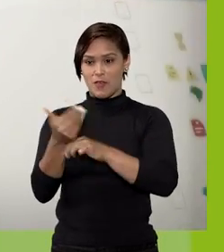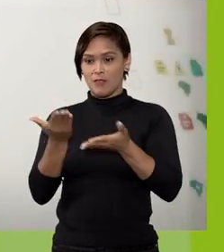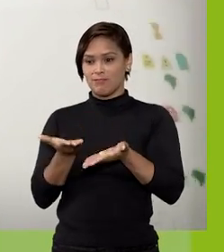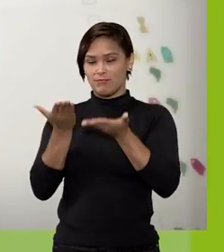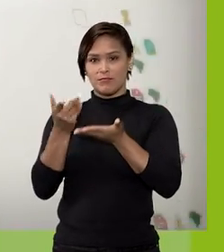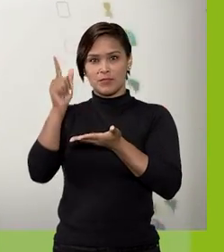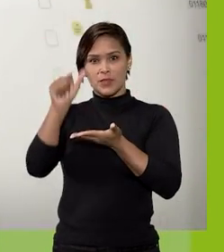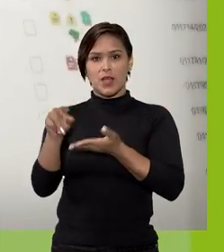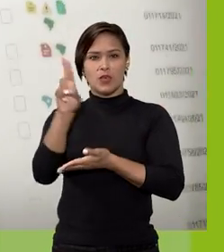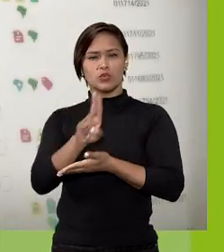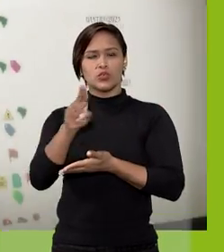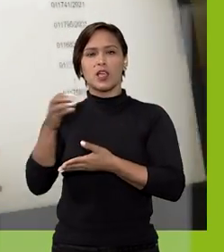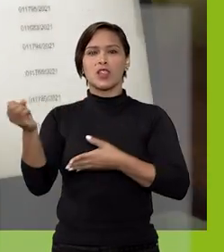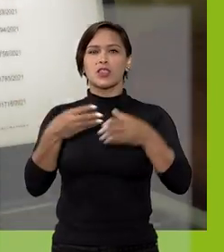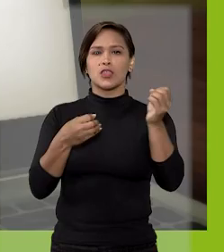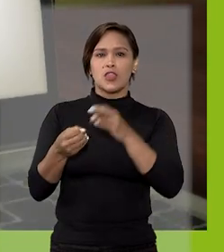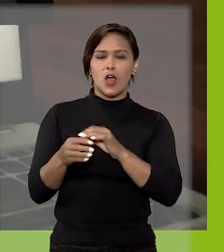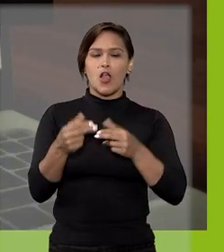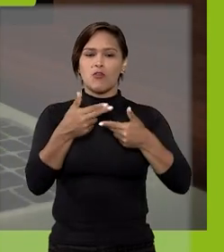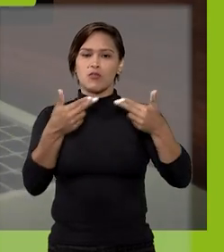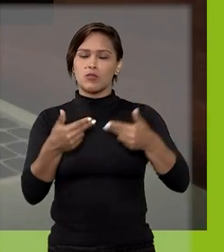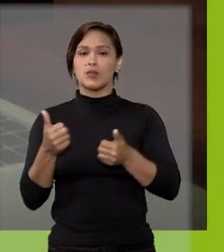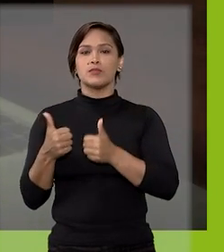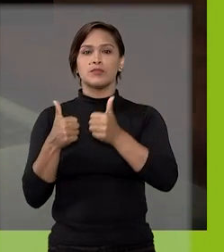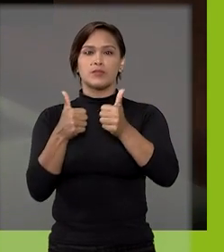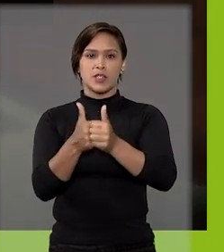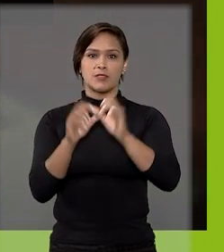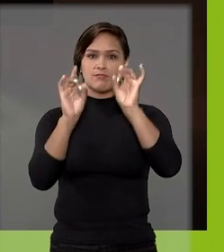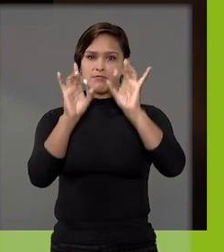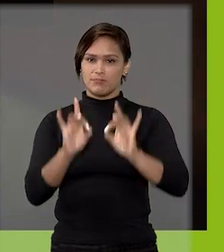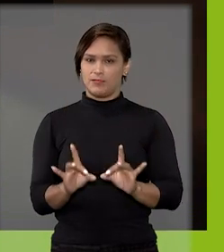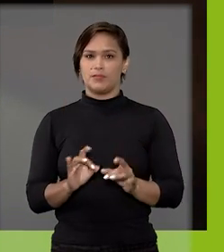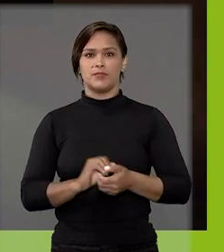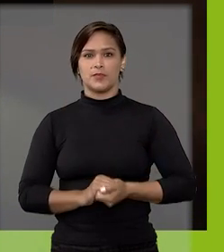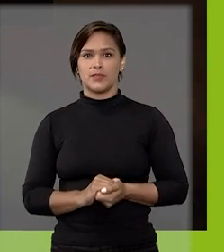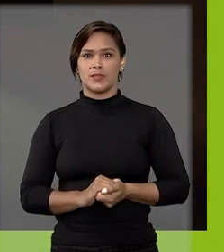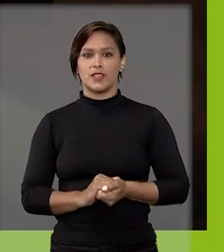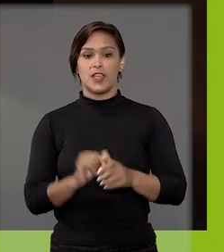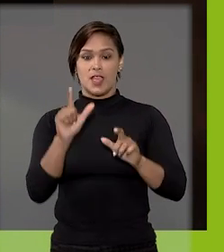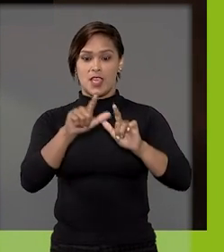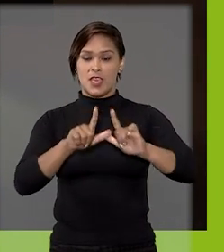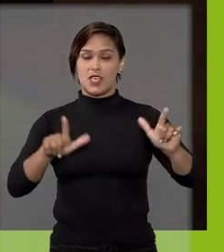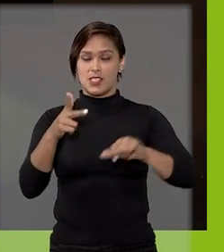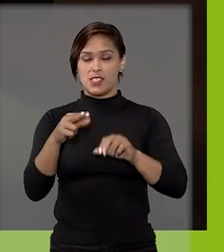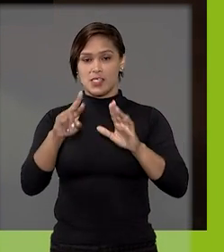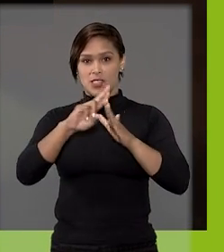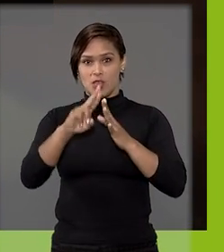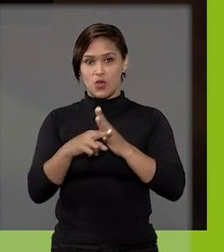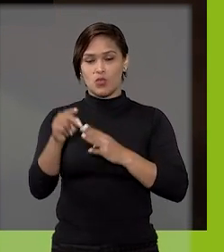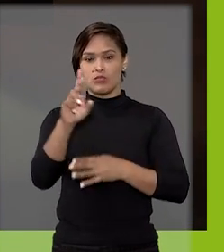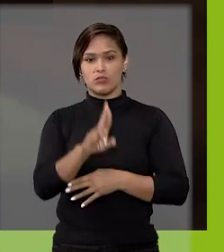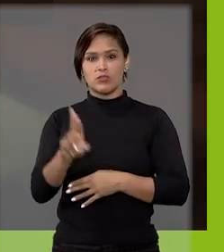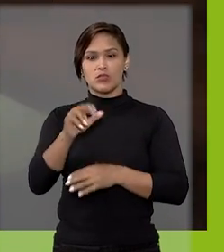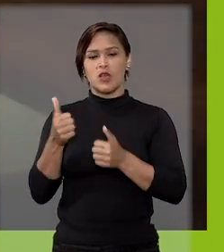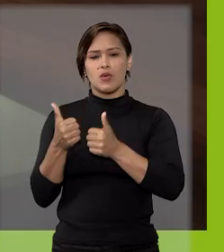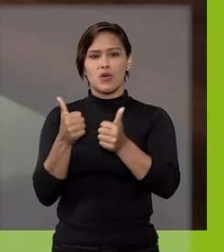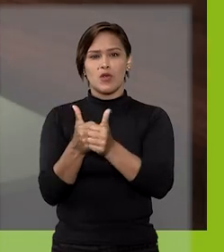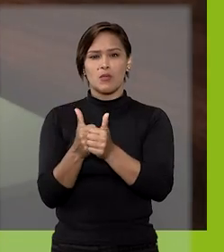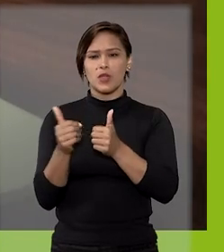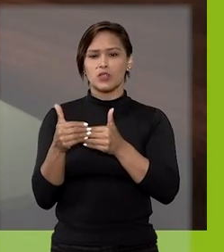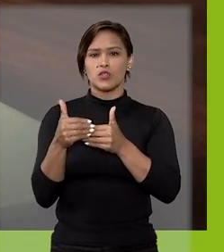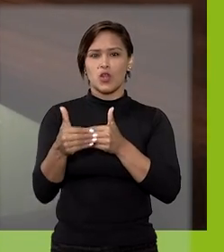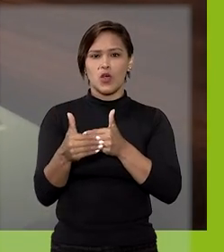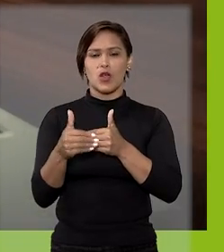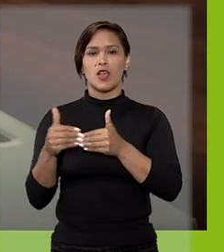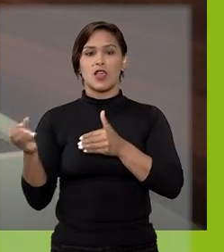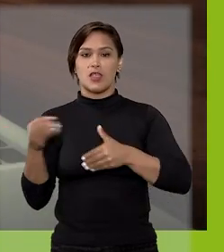você vai aprender a usar as novas funcionalidades do acompanhamento especial. Por meio desse recurso, o usuário acompanha o trâmite